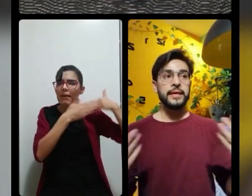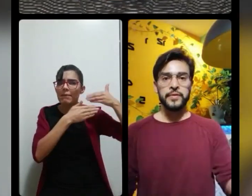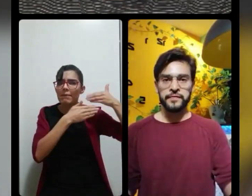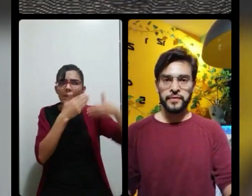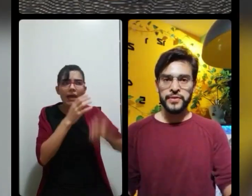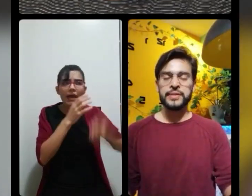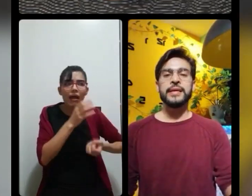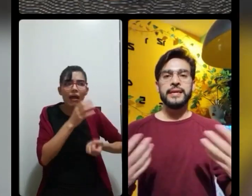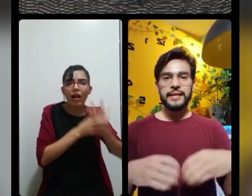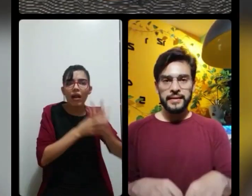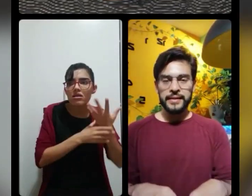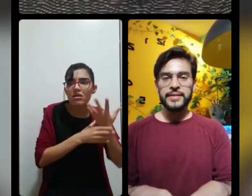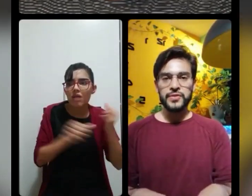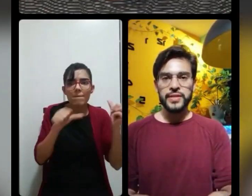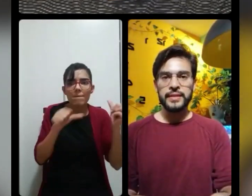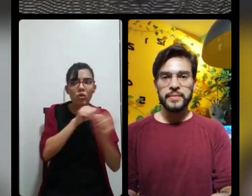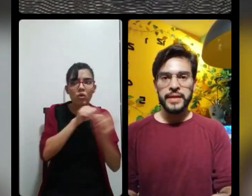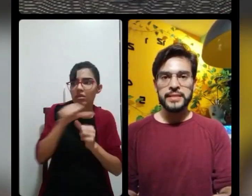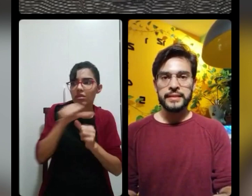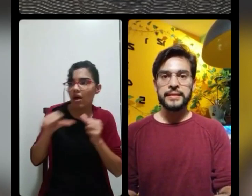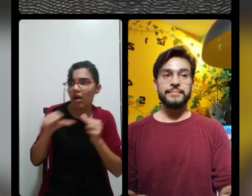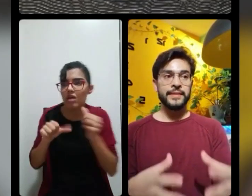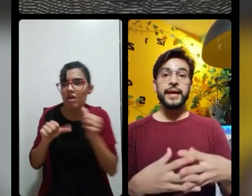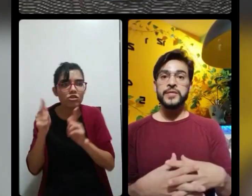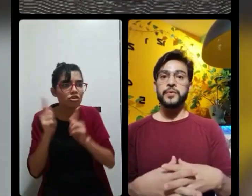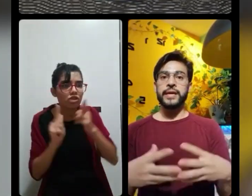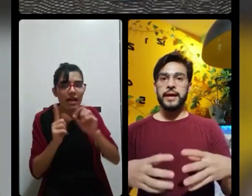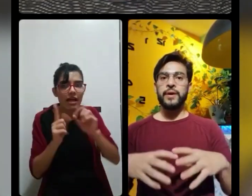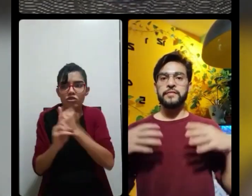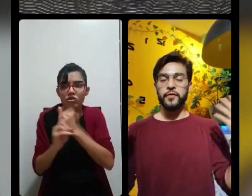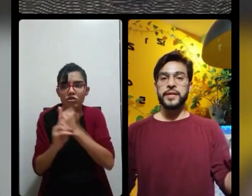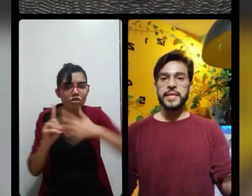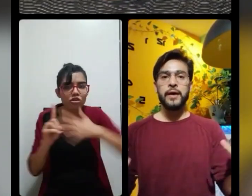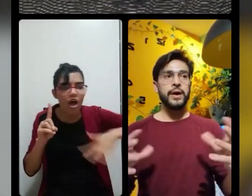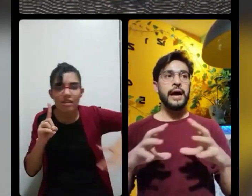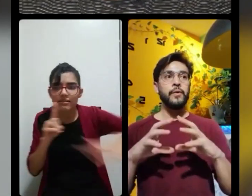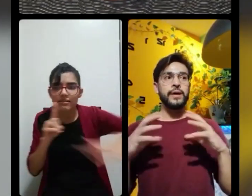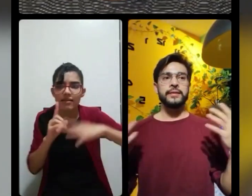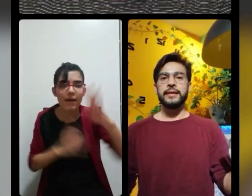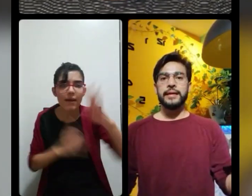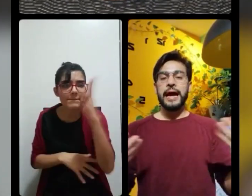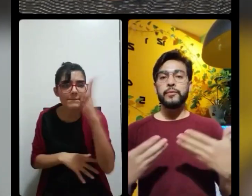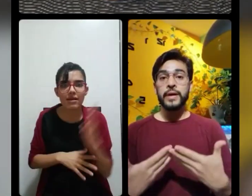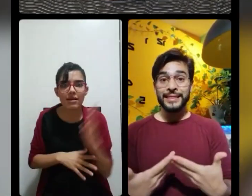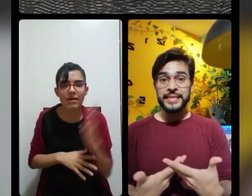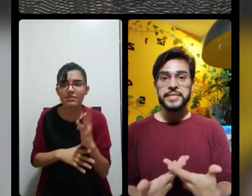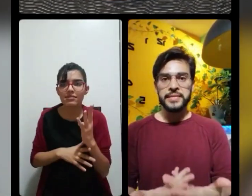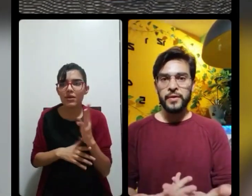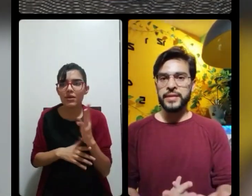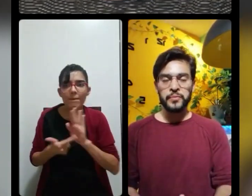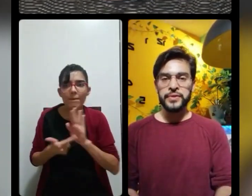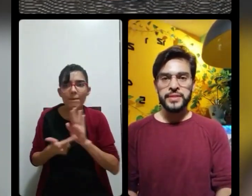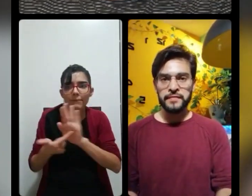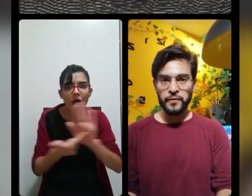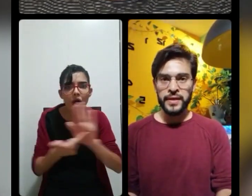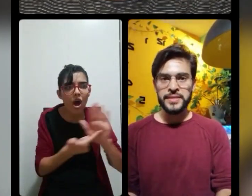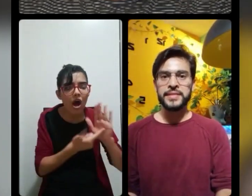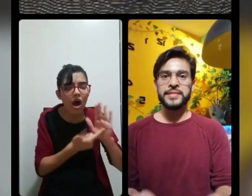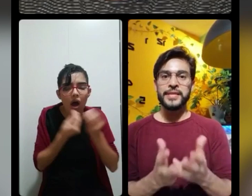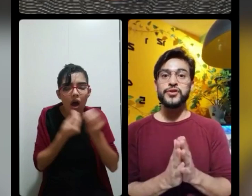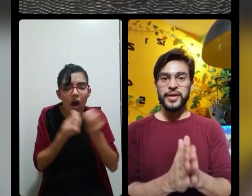transformação, de metamorfose que a sociedade brasileira traz. Porque é uma influência, há uma tensão entre